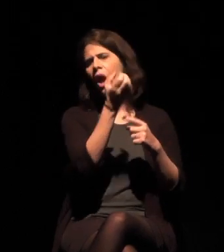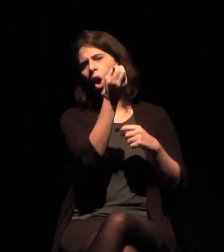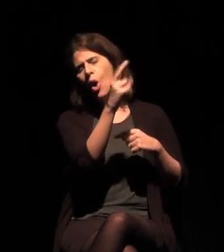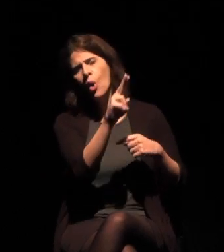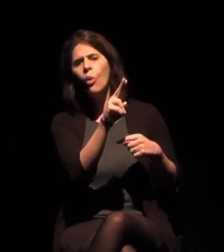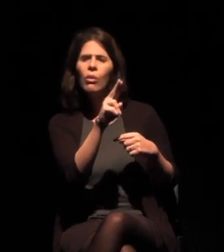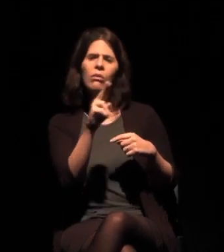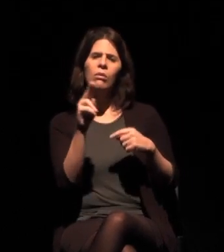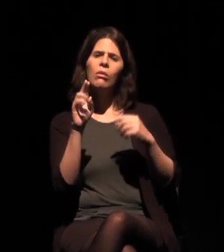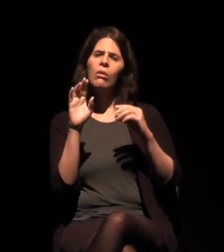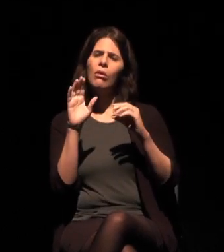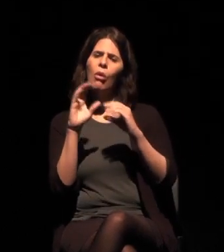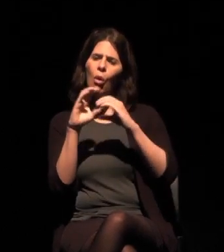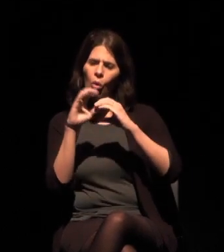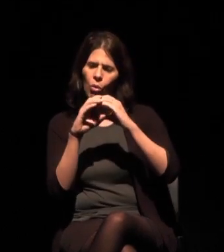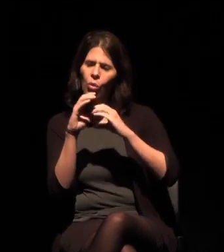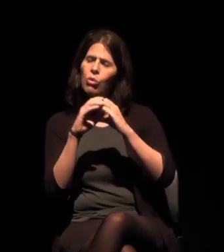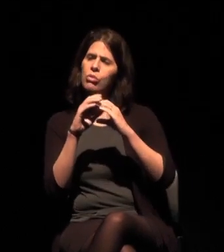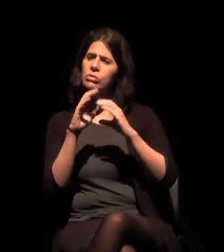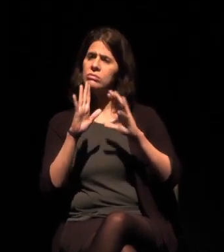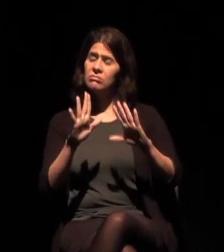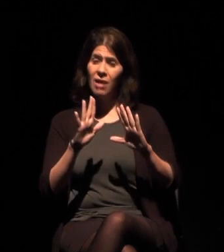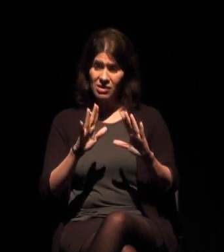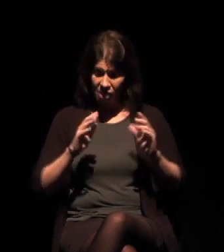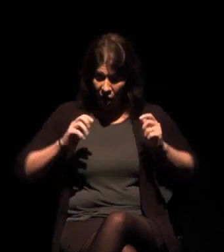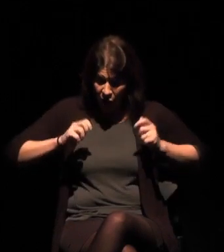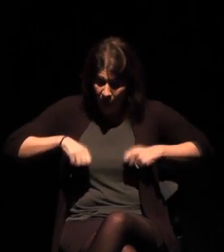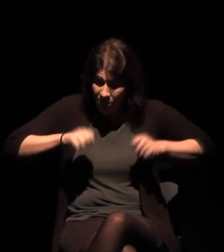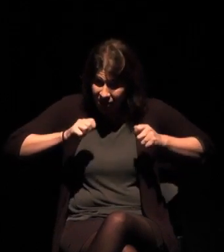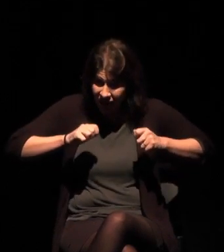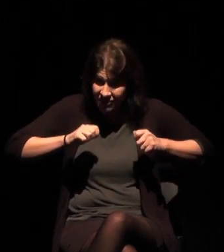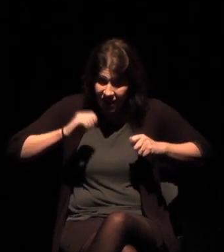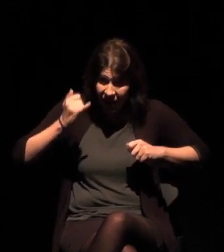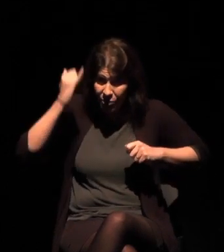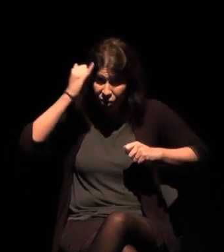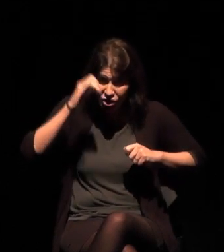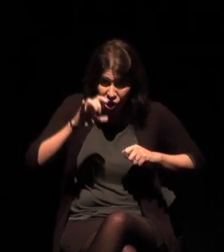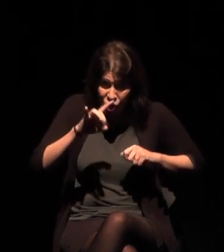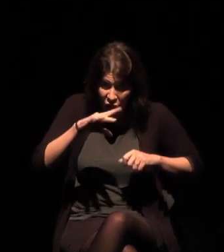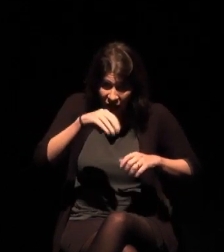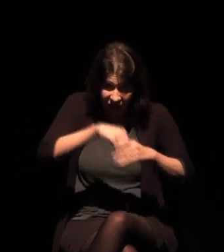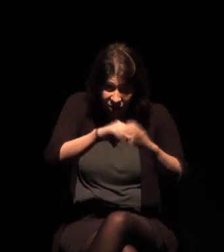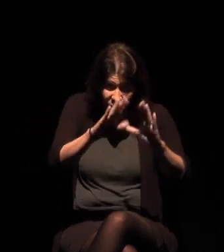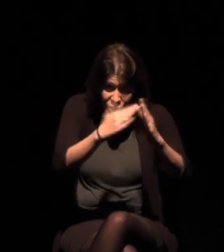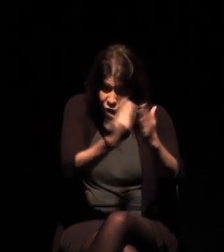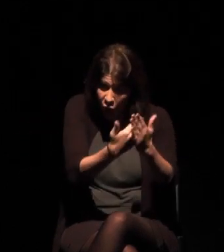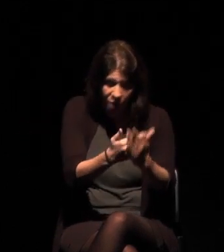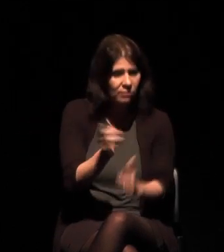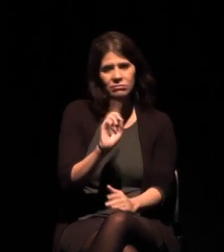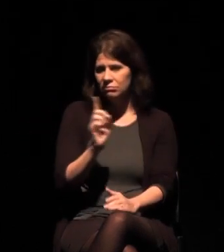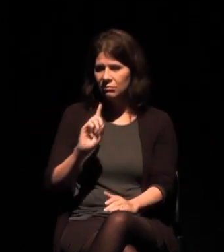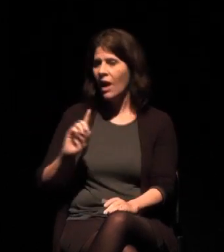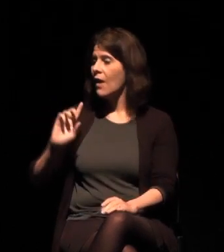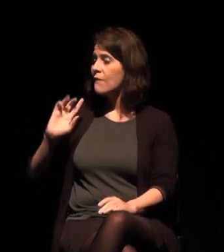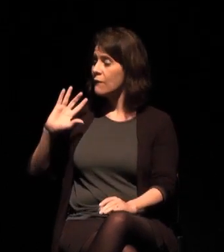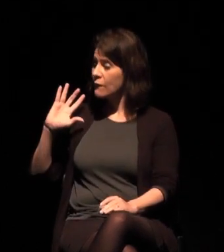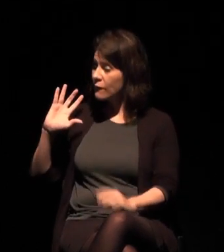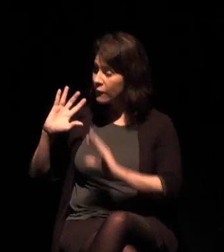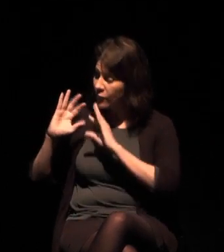competências justamente a imagem da família e da escola e é preciso dinheiro também é